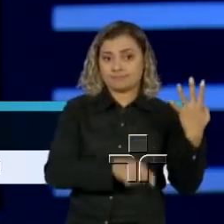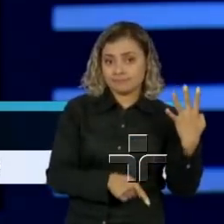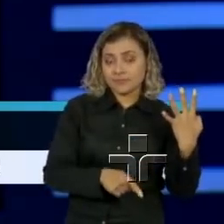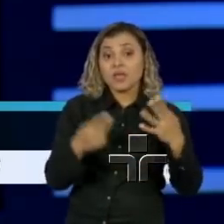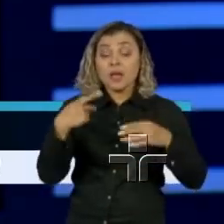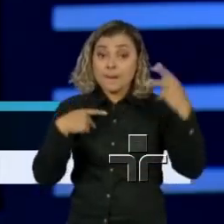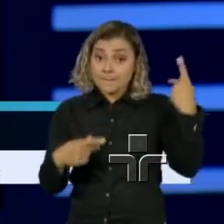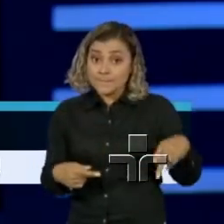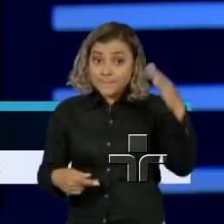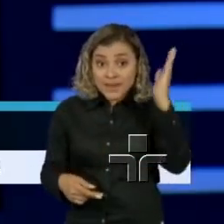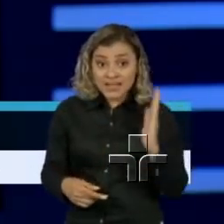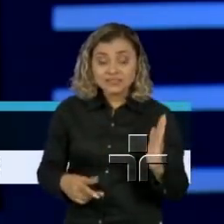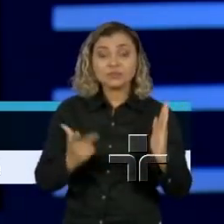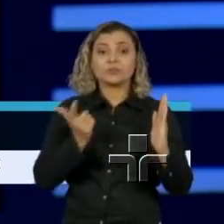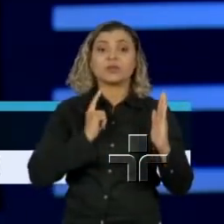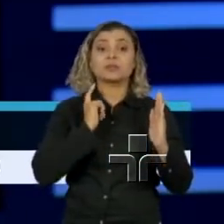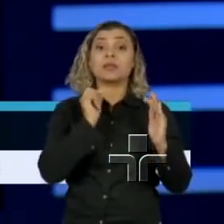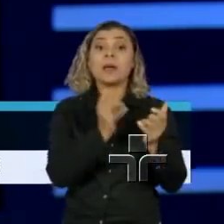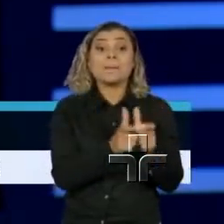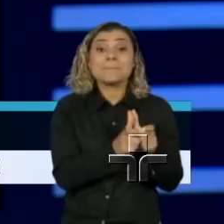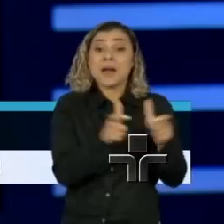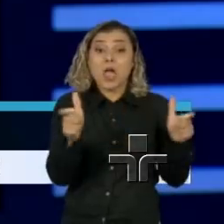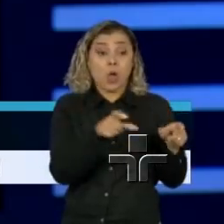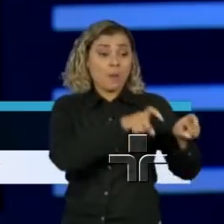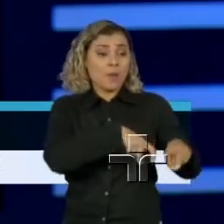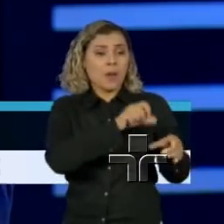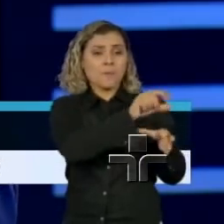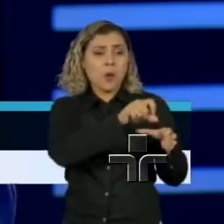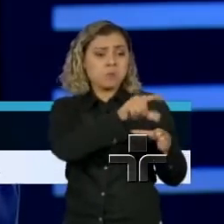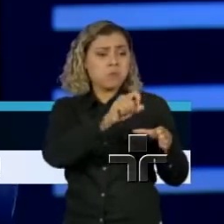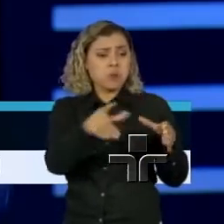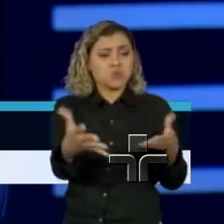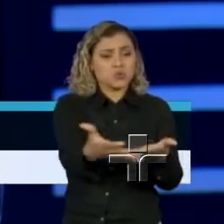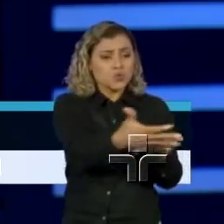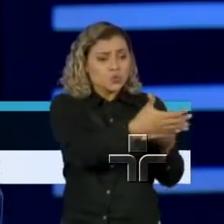esse ano, vai ter a maior safra da história, portanto,